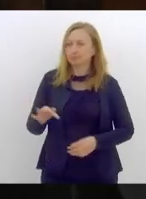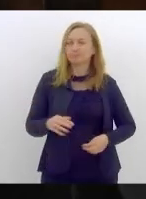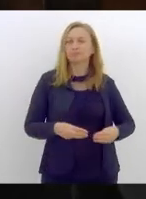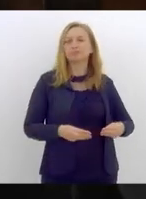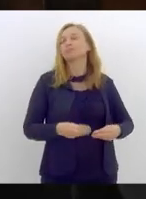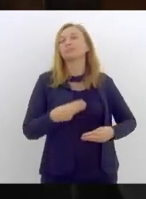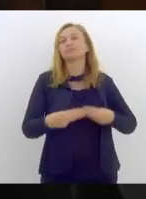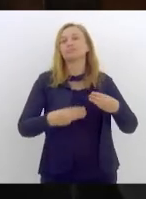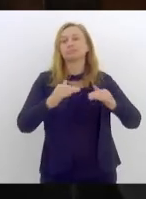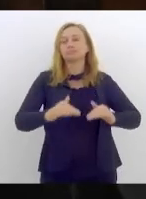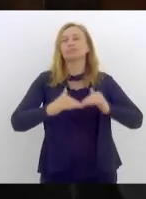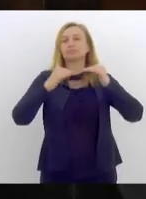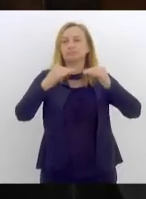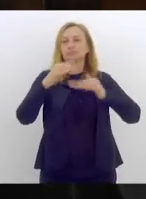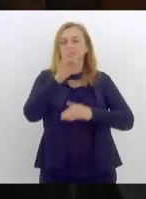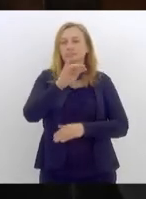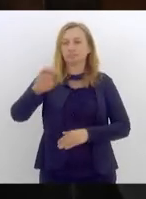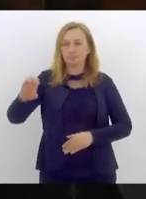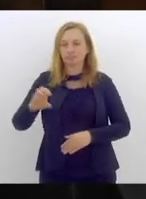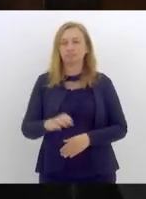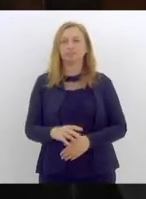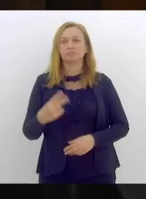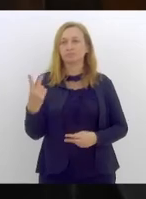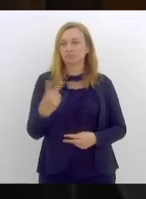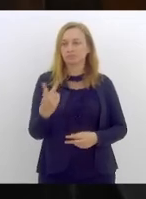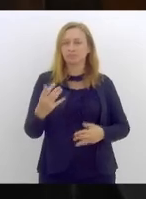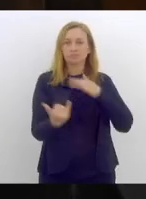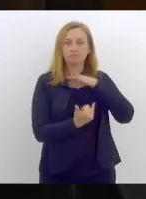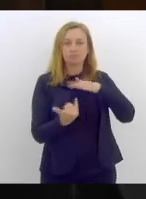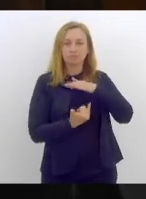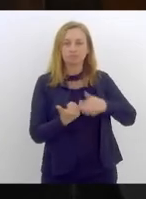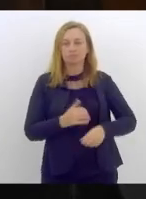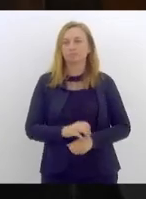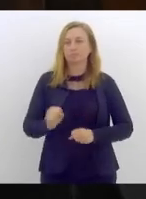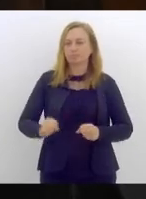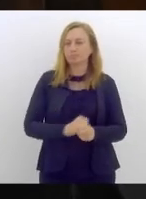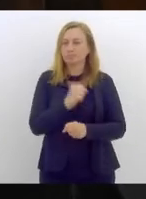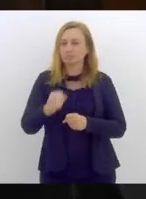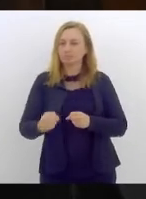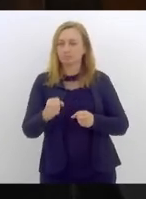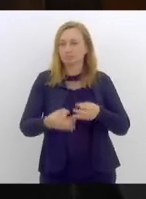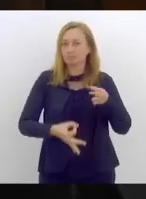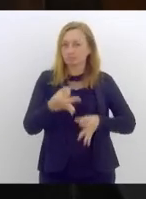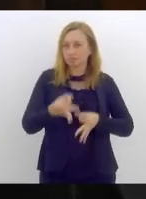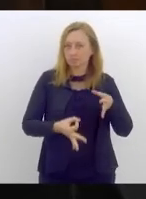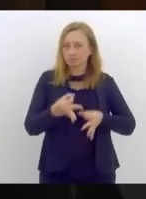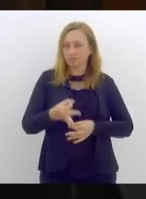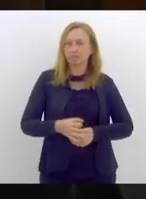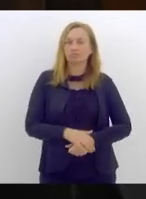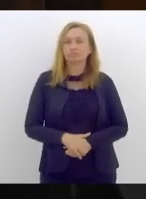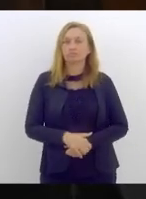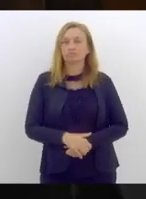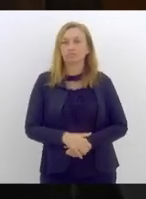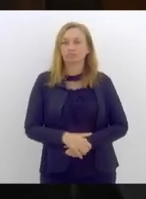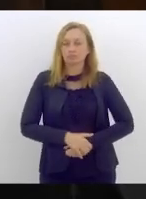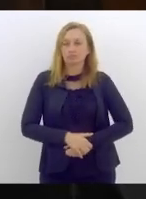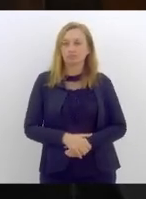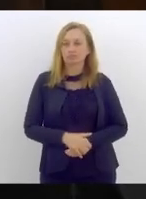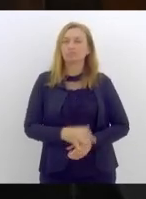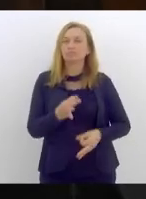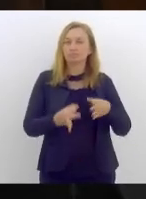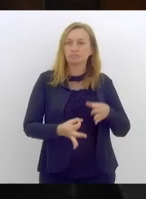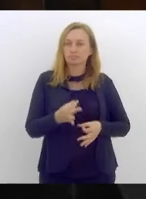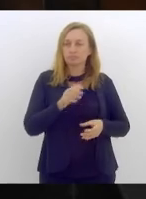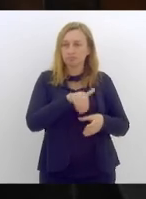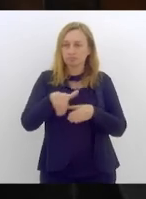Superior Eleitoral TSE estas duas instituições do Poder Judiciário sendo a segunda delas especificamente da Justiça